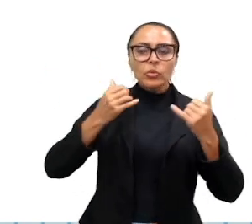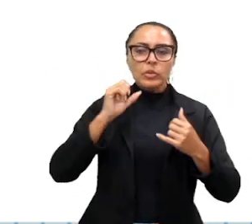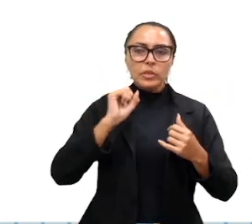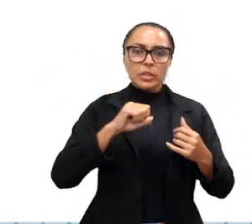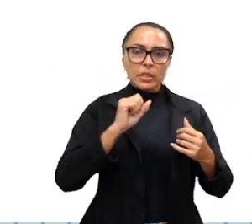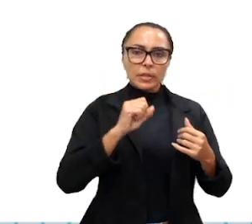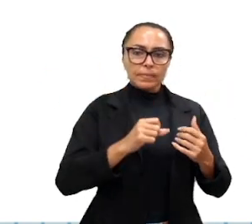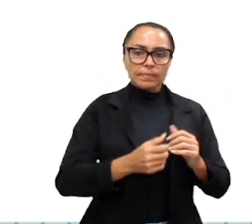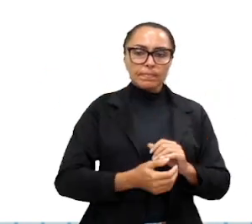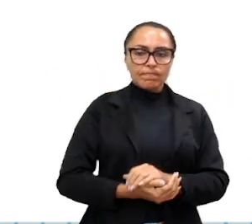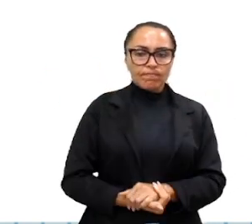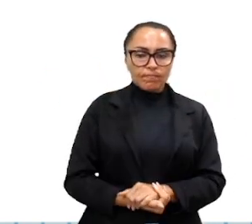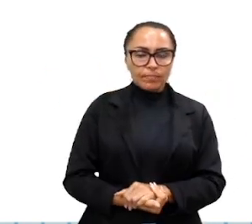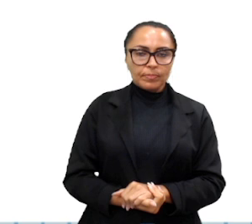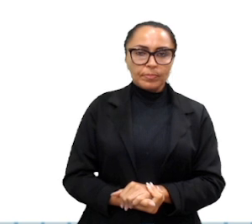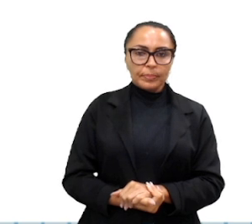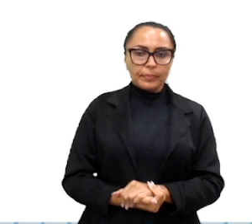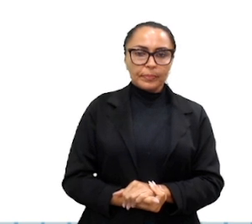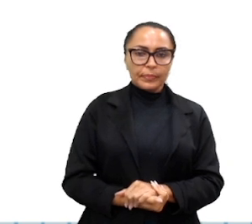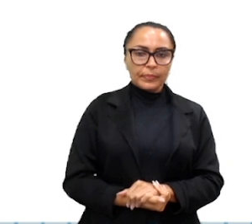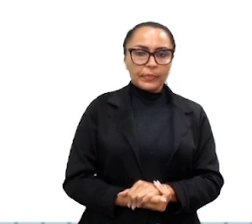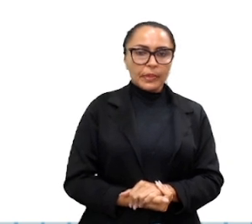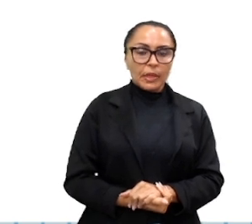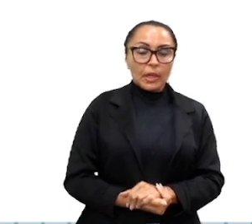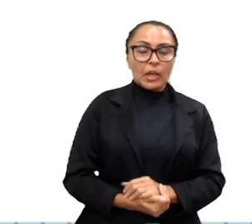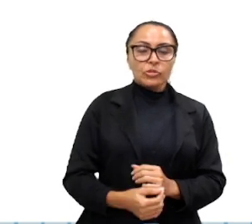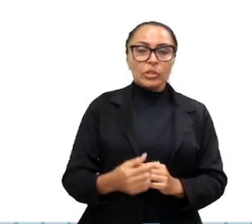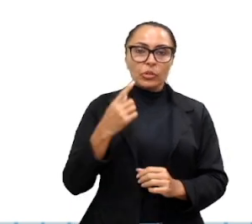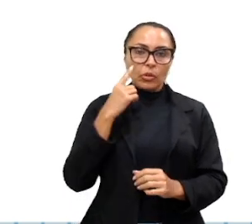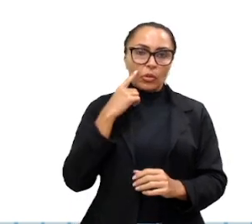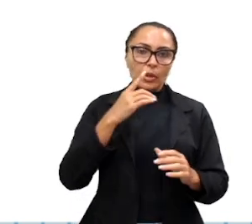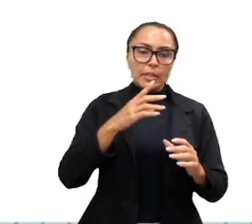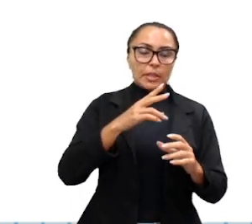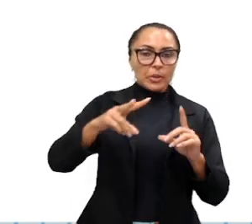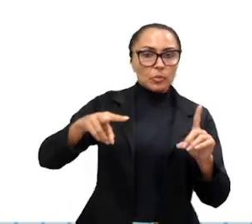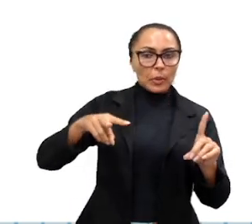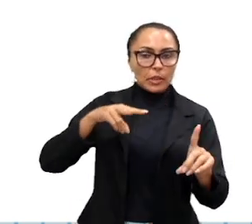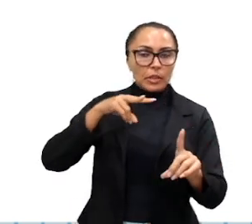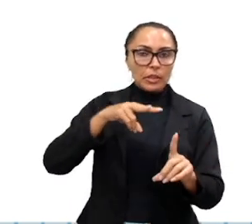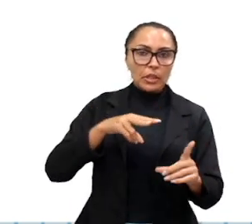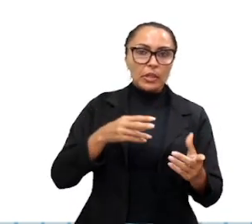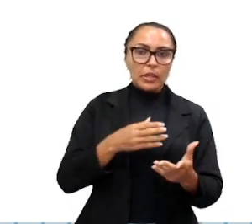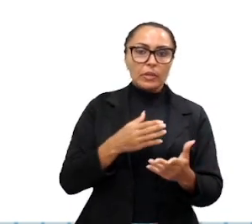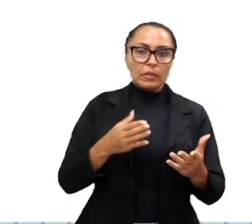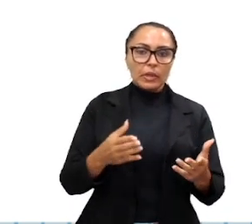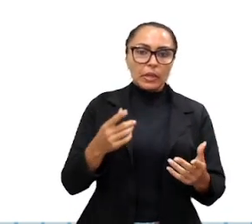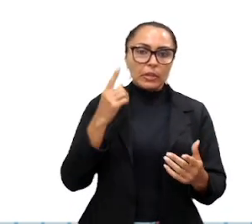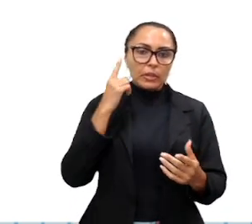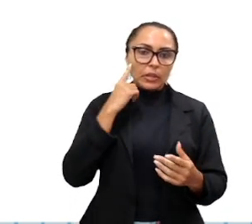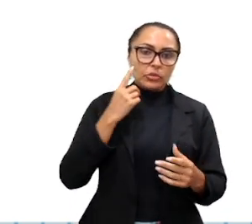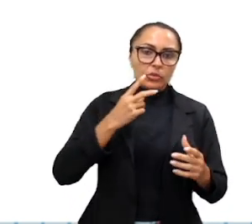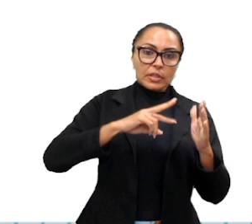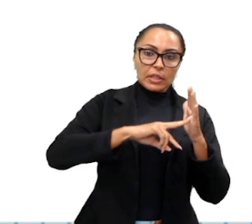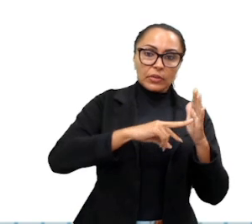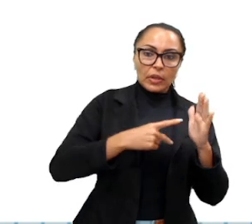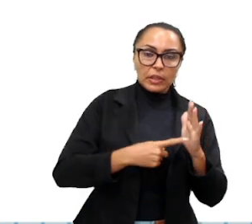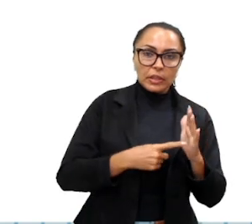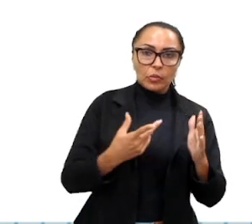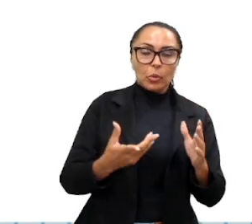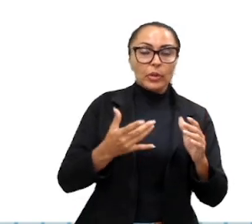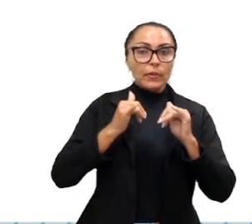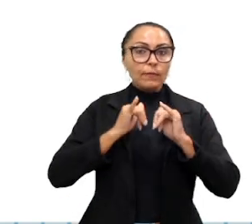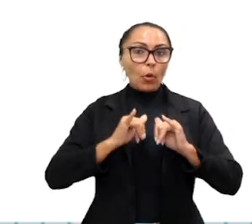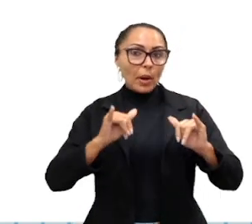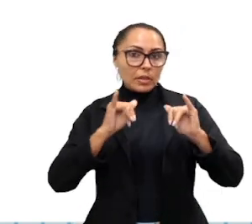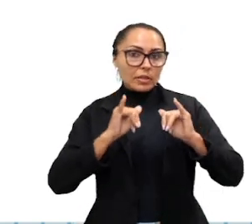para nós. Aí a gente coloca essa perspectiva dentro de dois pontos significativos, o que é informação e o